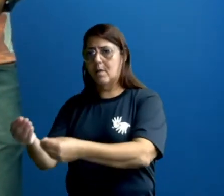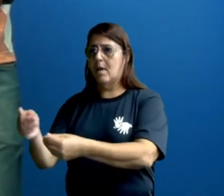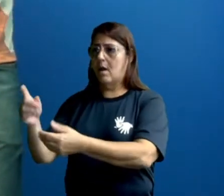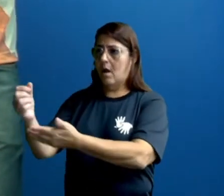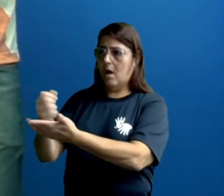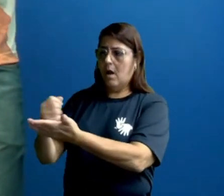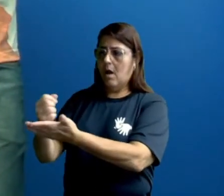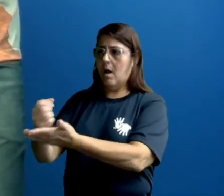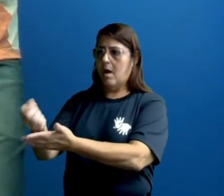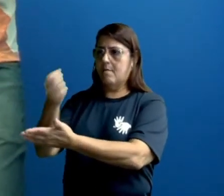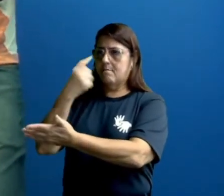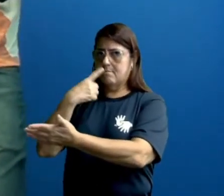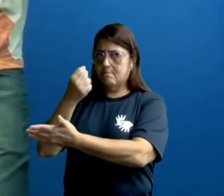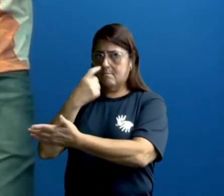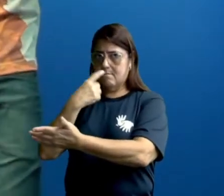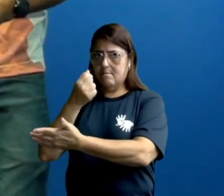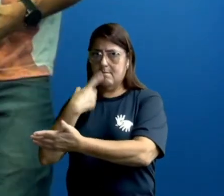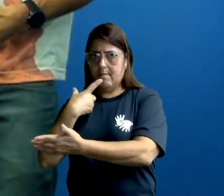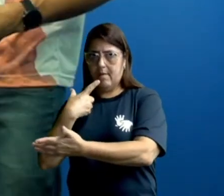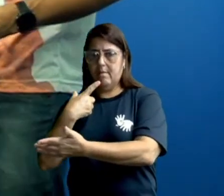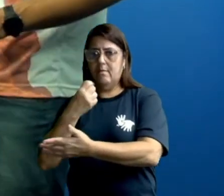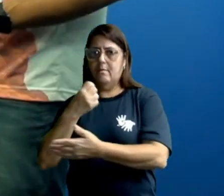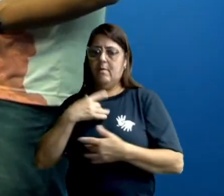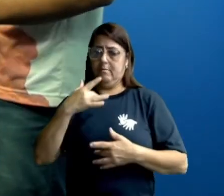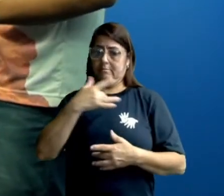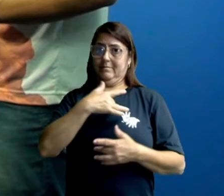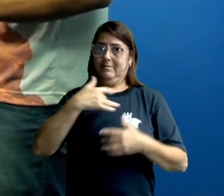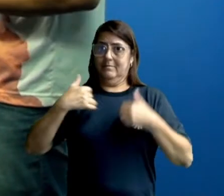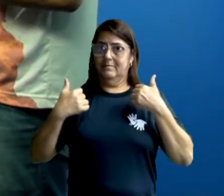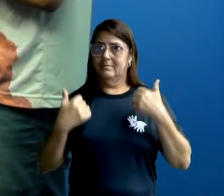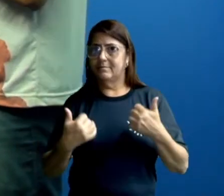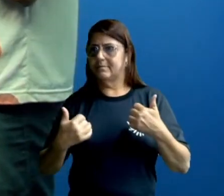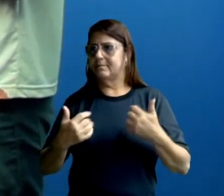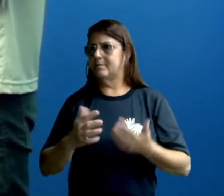gente precise tomar para ficar bom, tá certo?